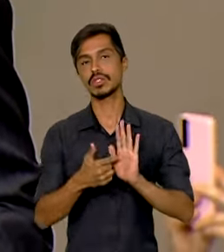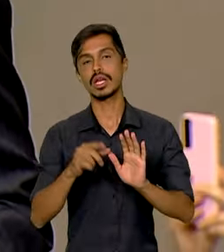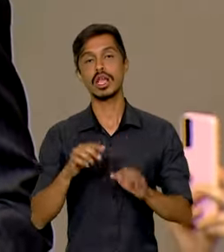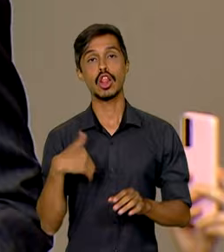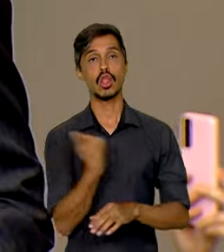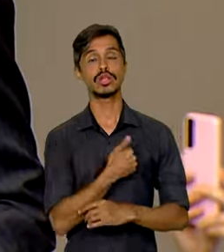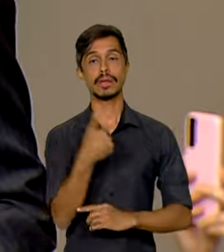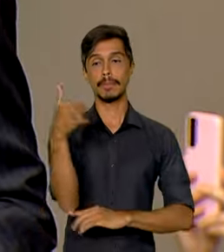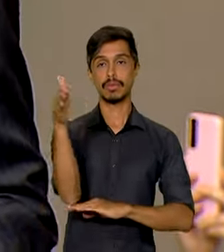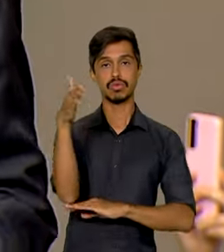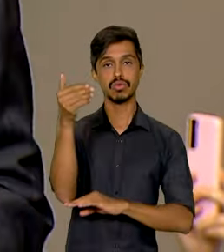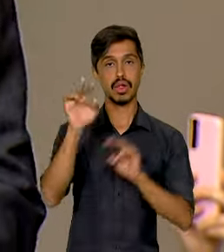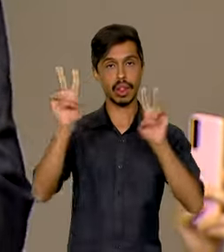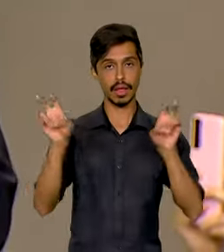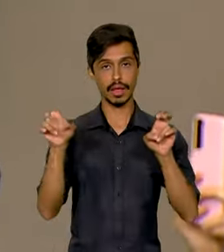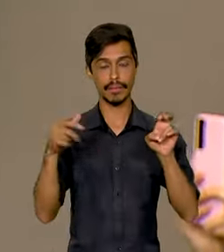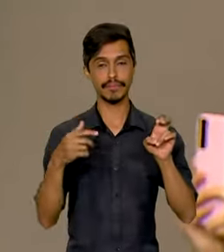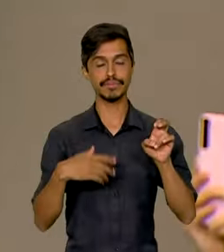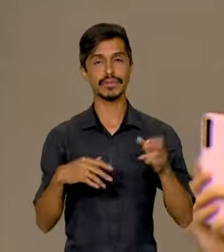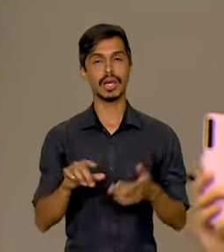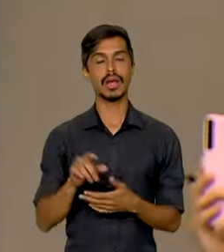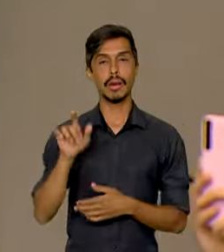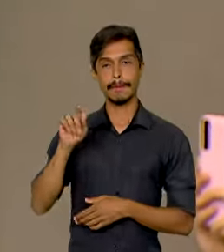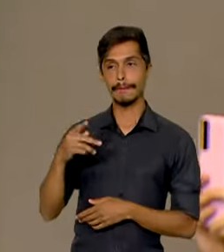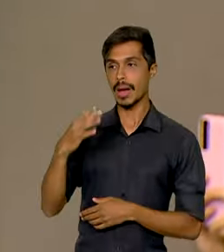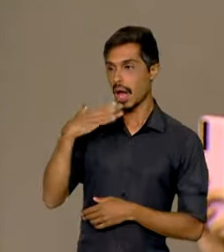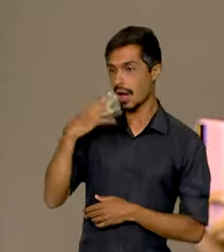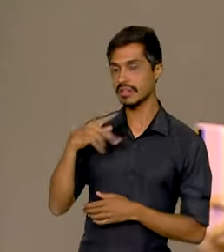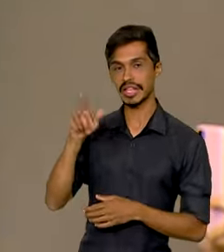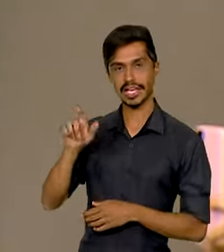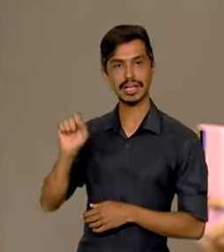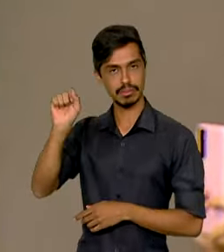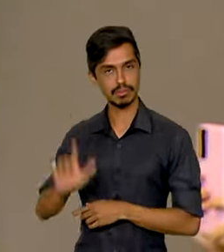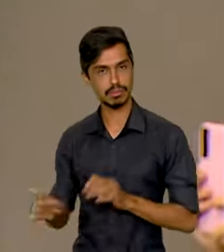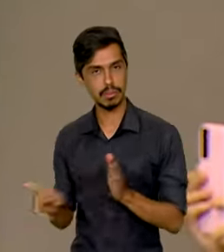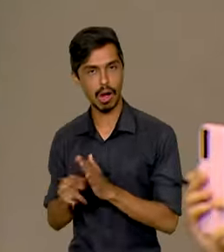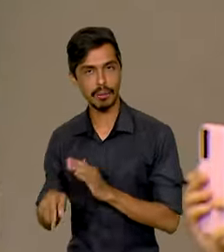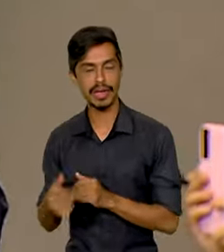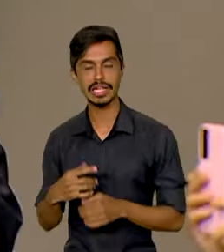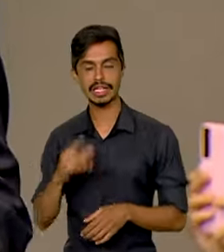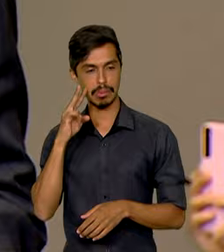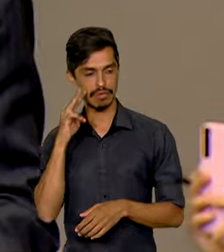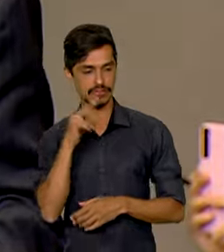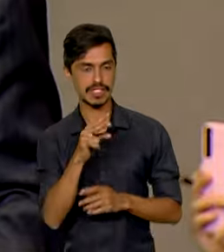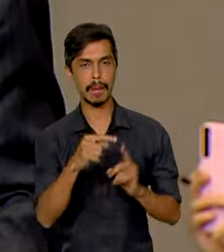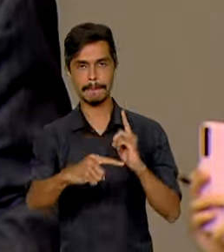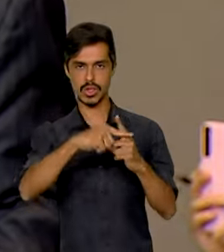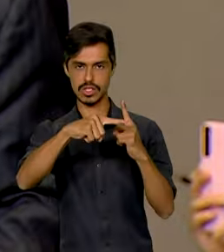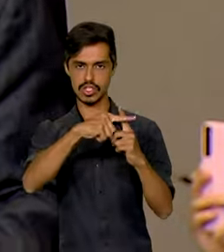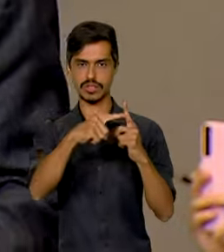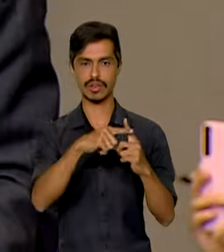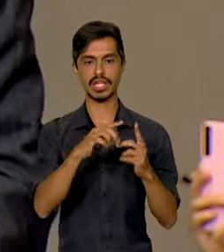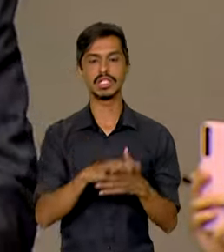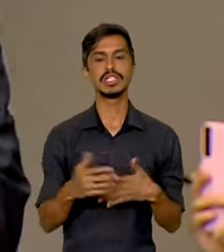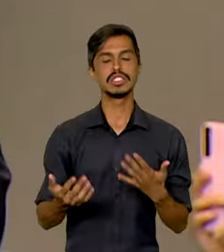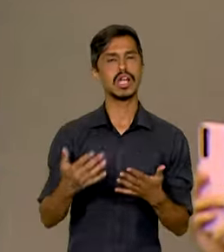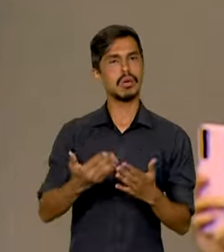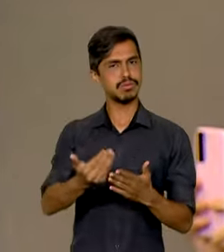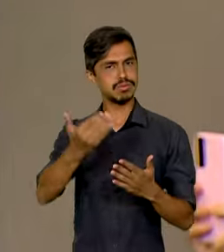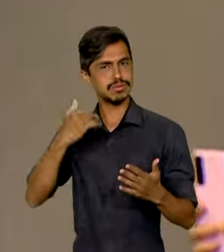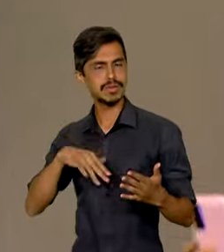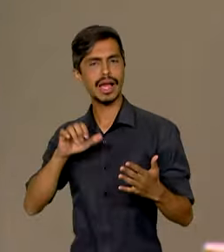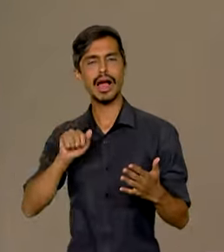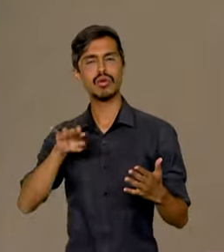bandeira, Paulo Pimenta, que é gaúcho, sabe bem, tem uma inspiração positivista. Século XIX, 1850,